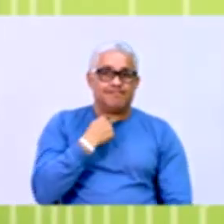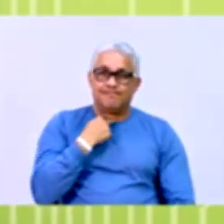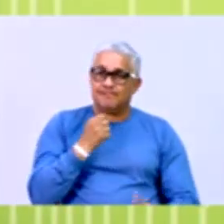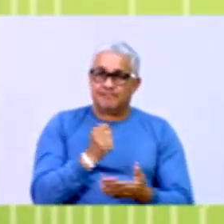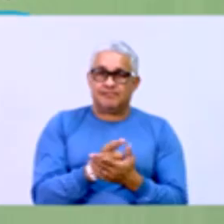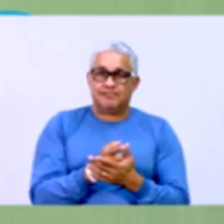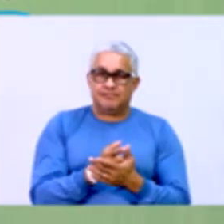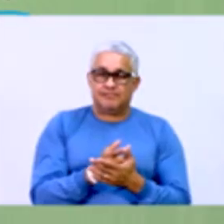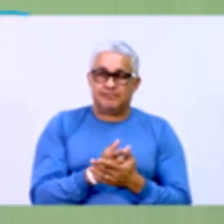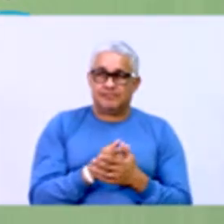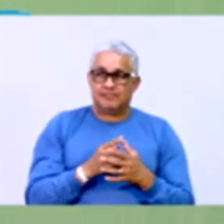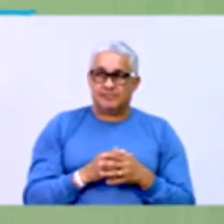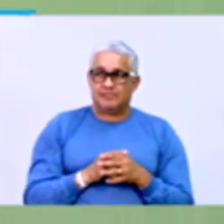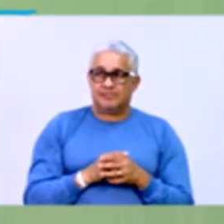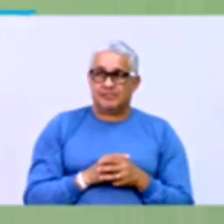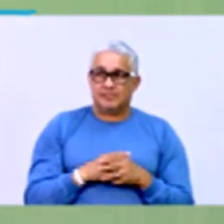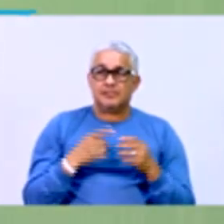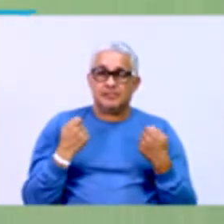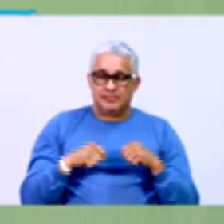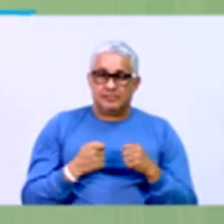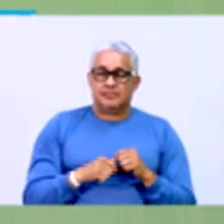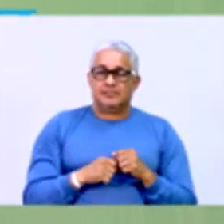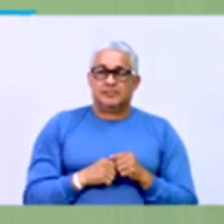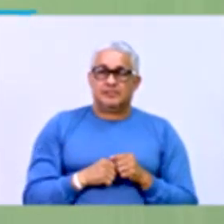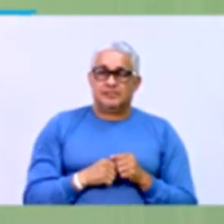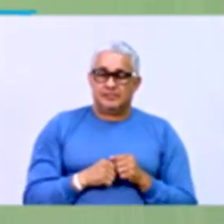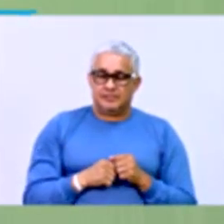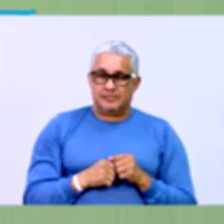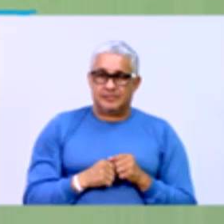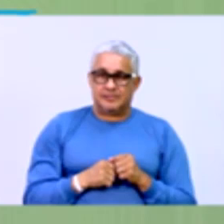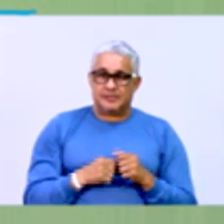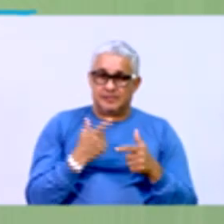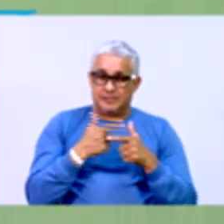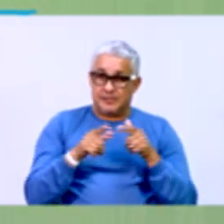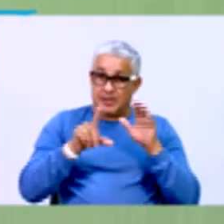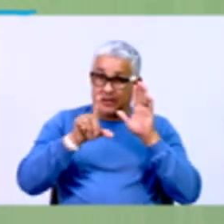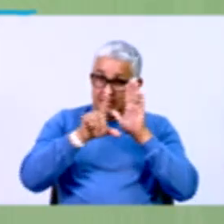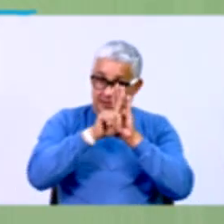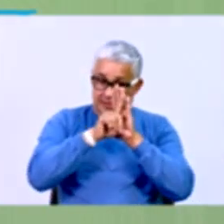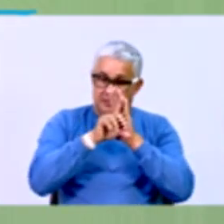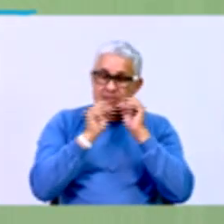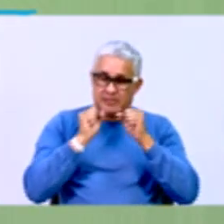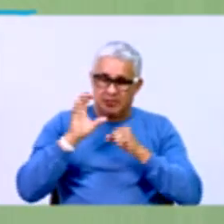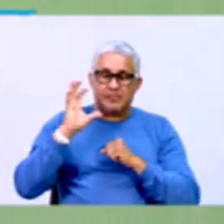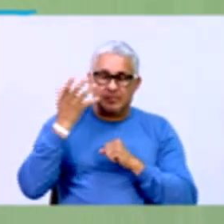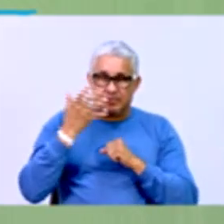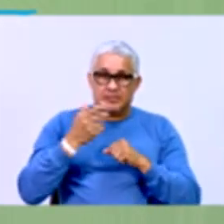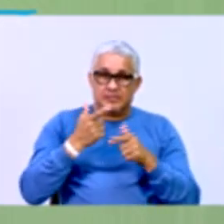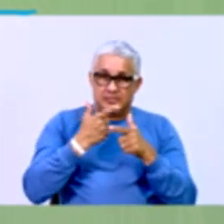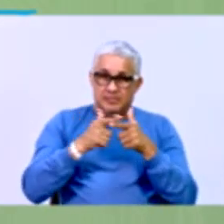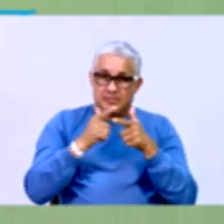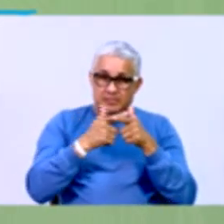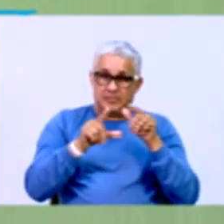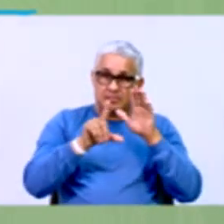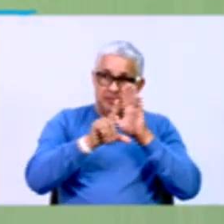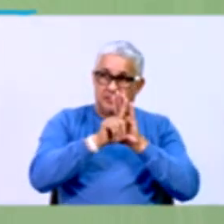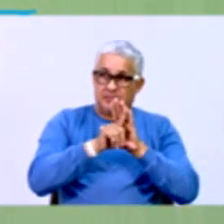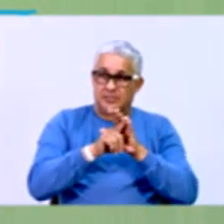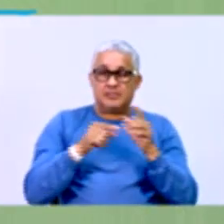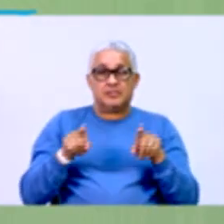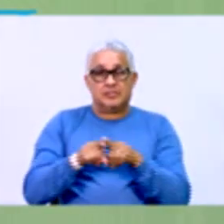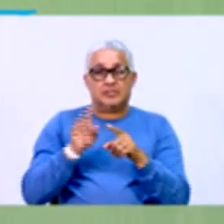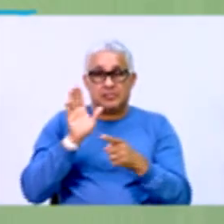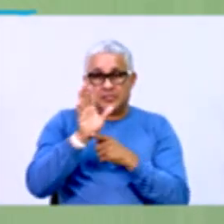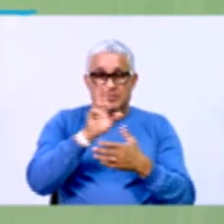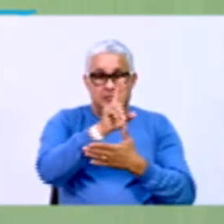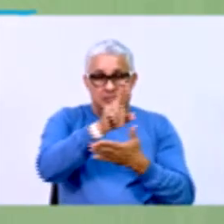Então, é que a gente falou, isso chega a gerar problemas legais, né? Problemas legais. Apresentar relatório